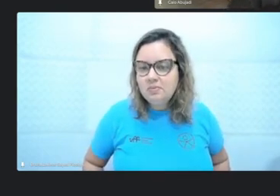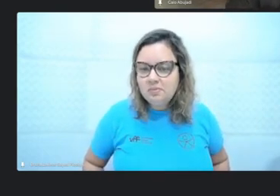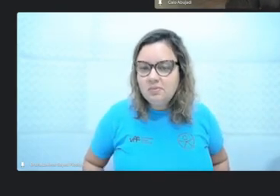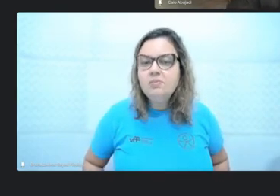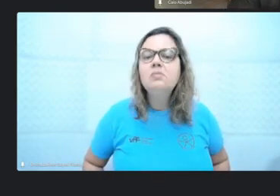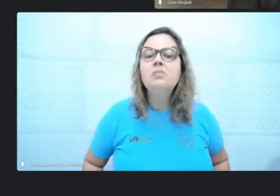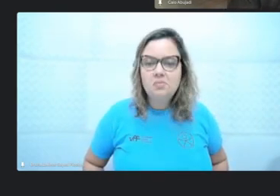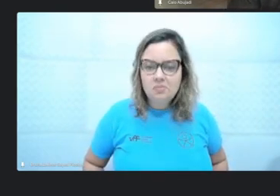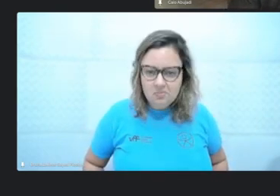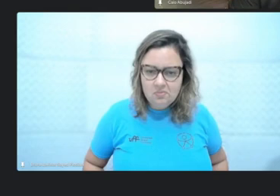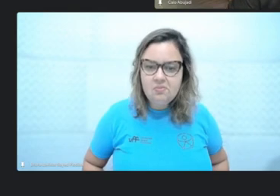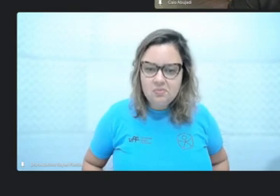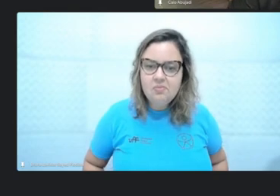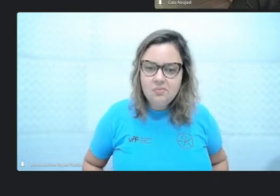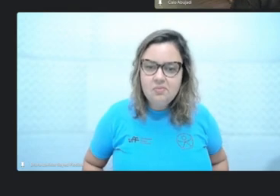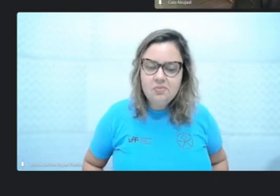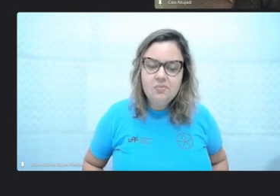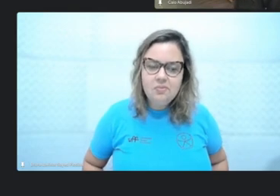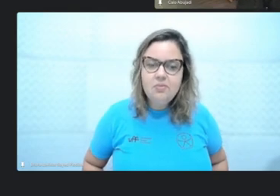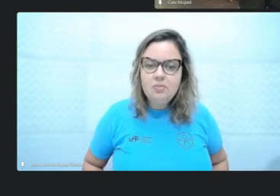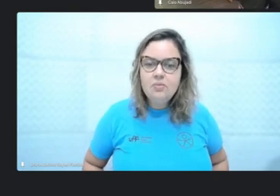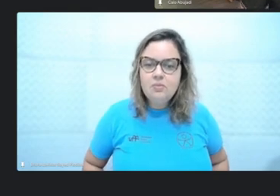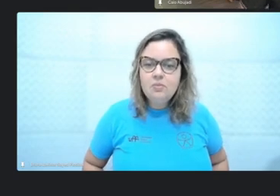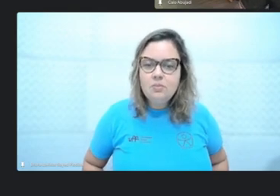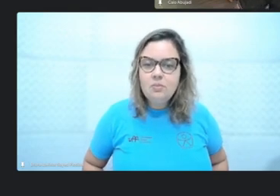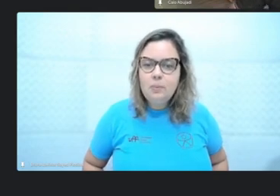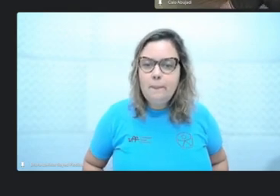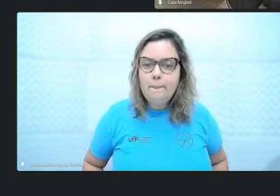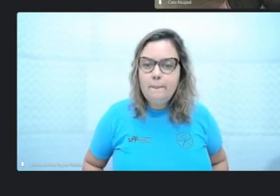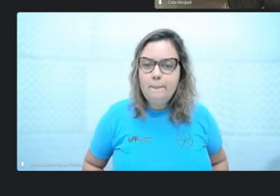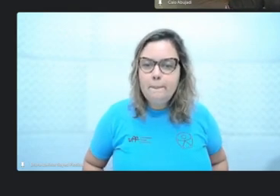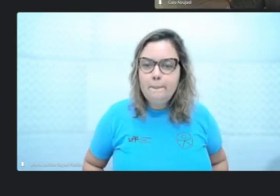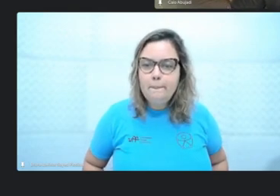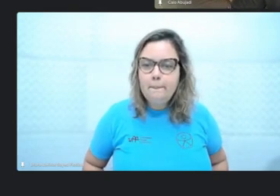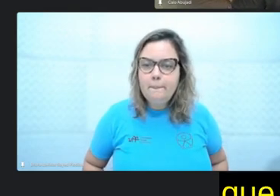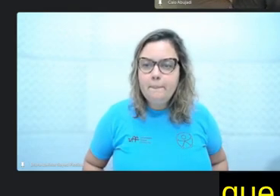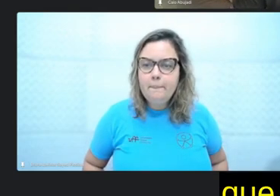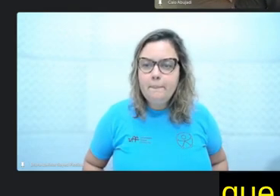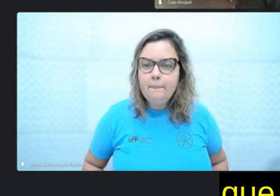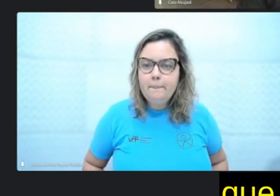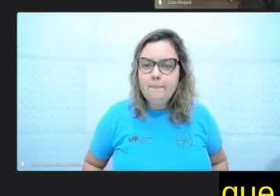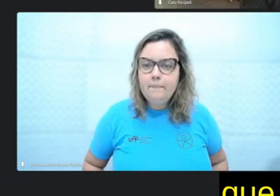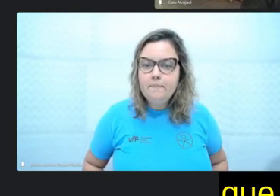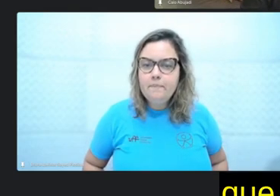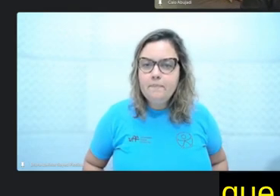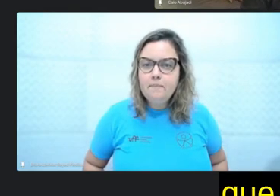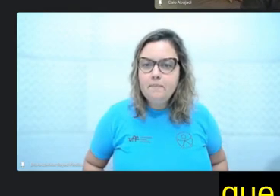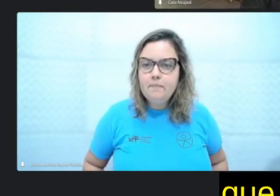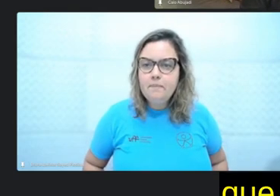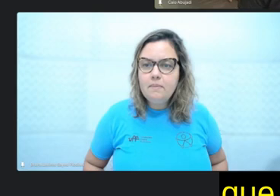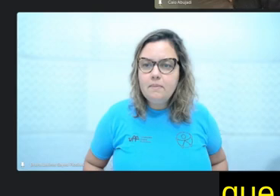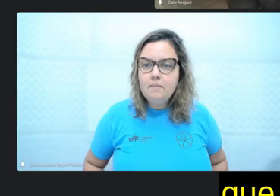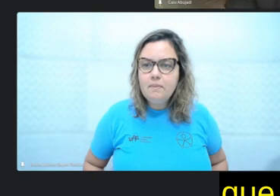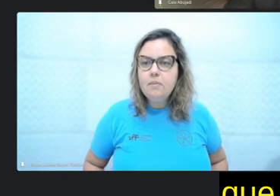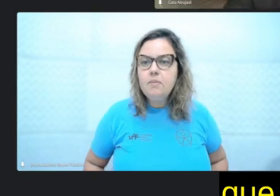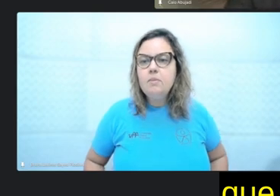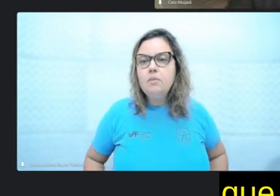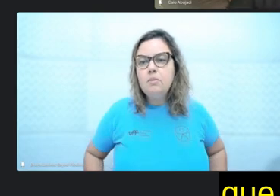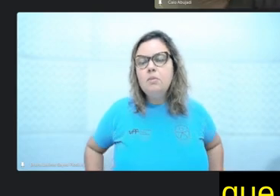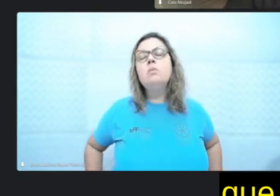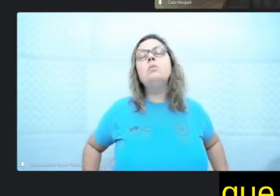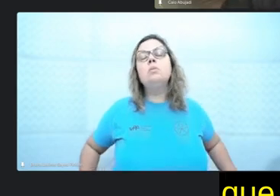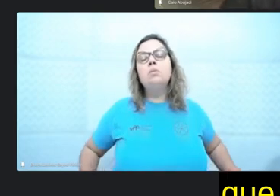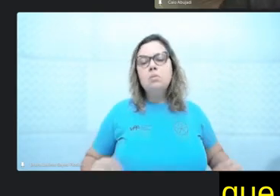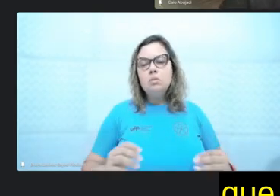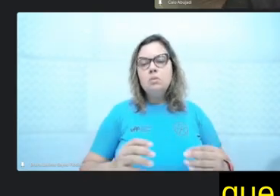né? Da Diana e de todo mundo que está organizando, que é trazer um raciocínio de inclusão